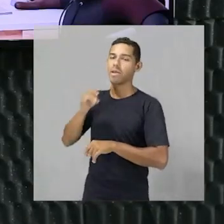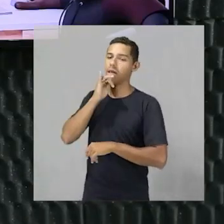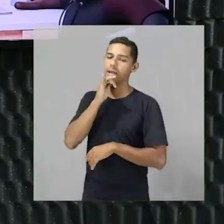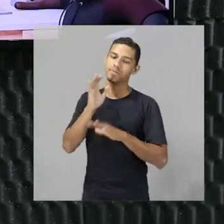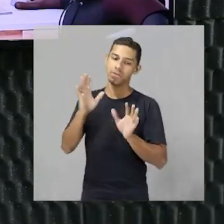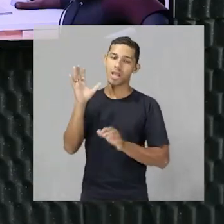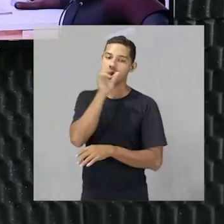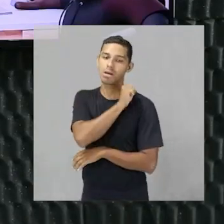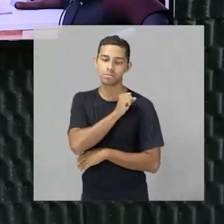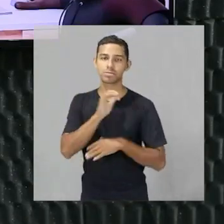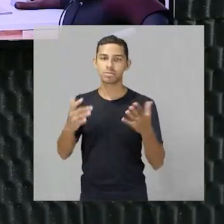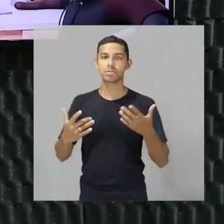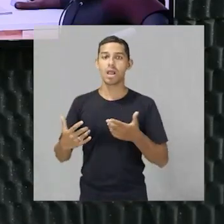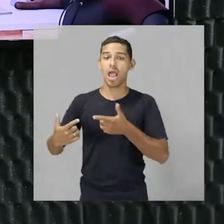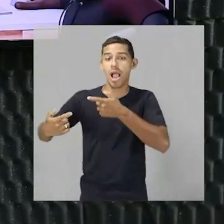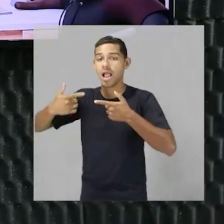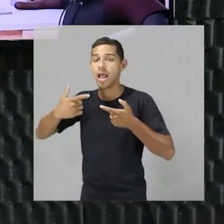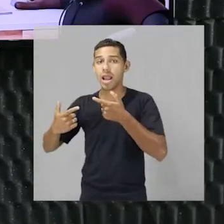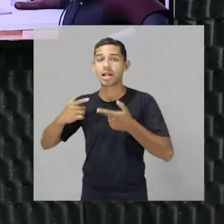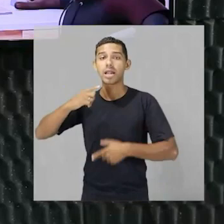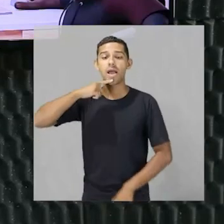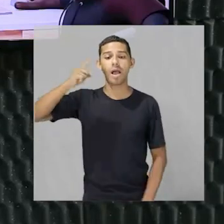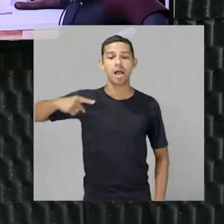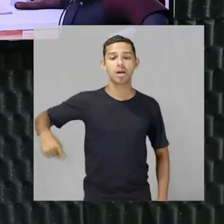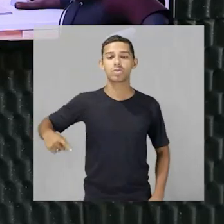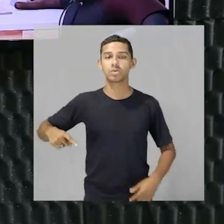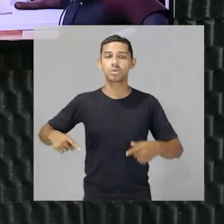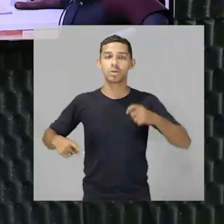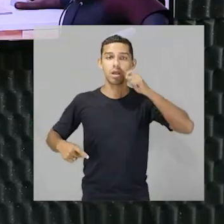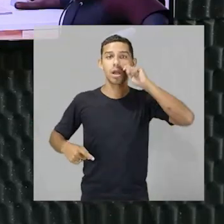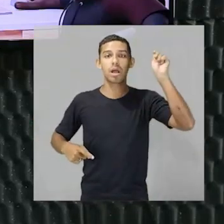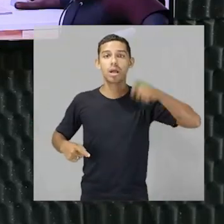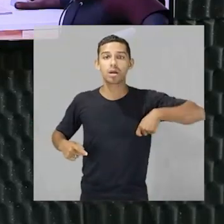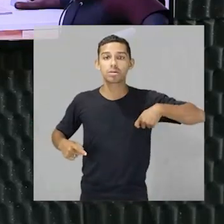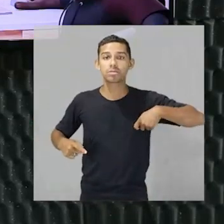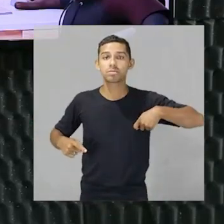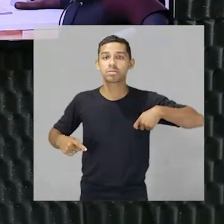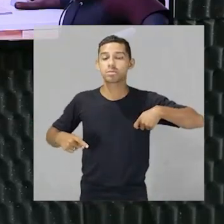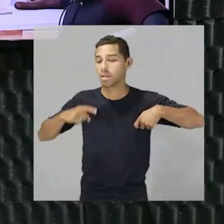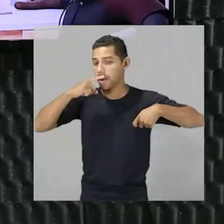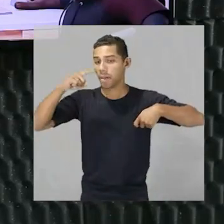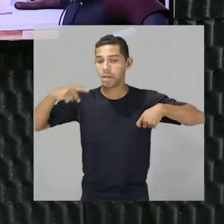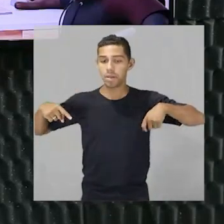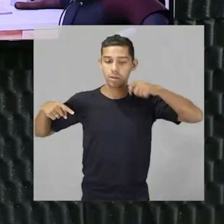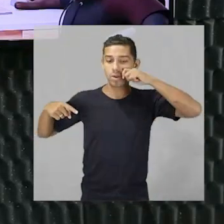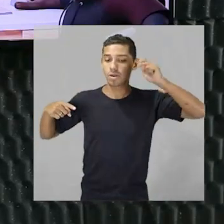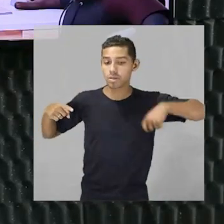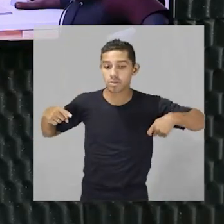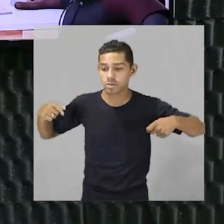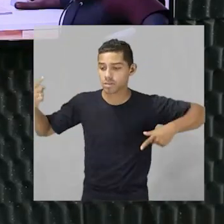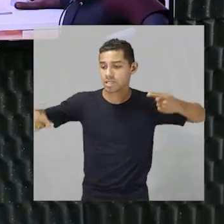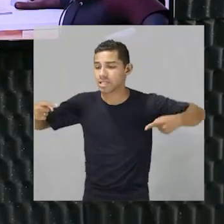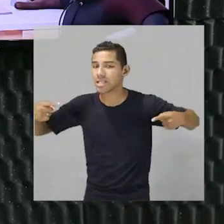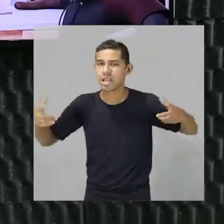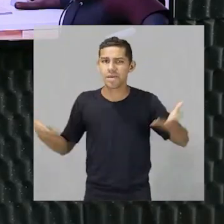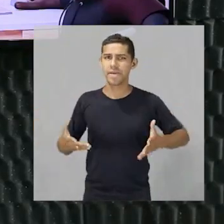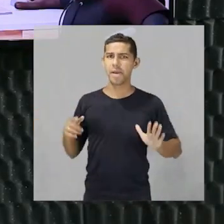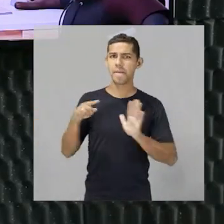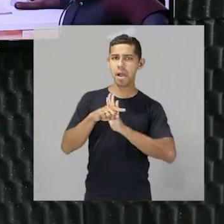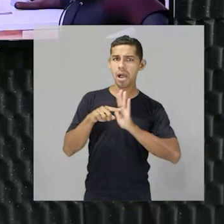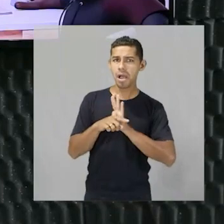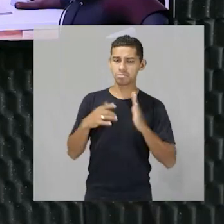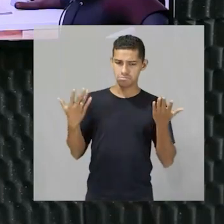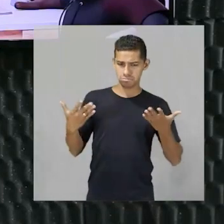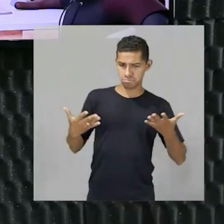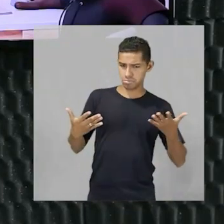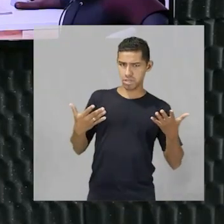dar um exemplo rápido aí, guerra da Rússia, da Ucrânia. Marcos, pode cair no Enem desse ano questões muito recentes agora da questão